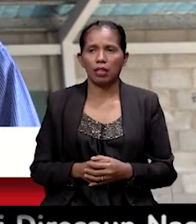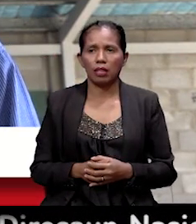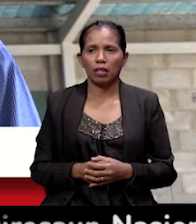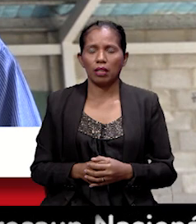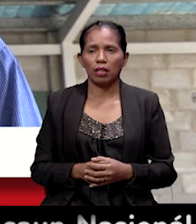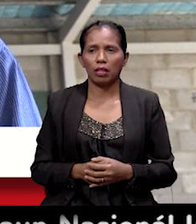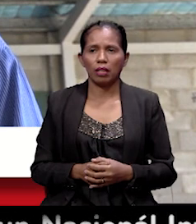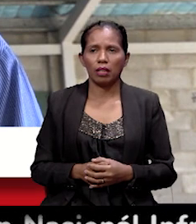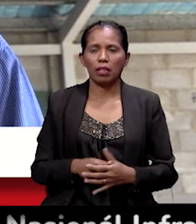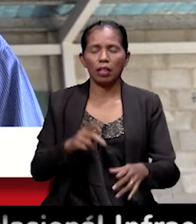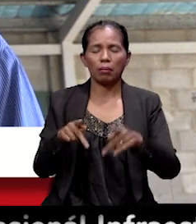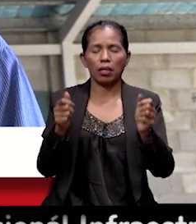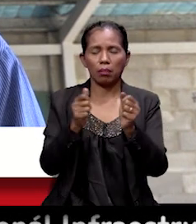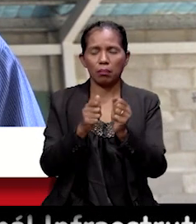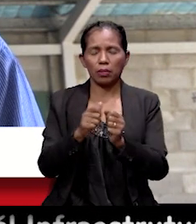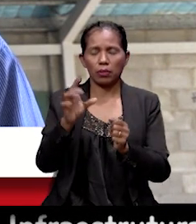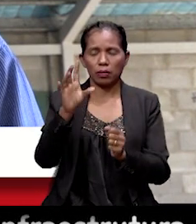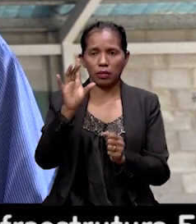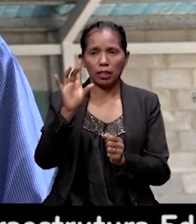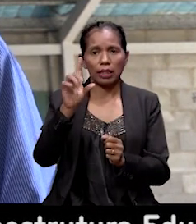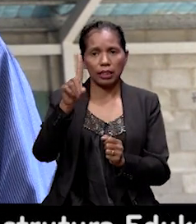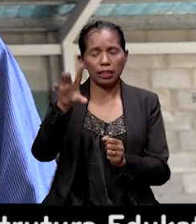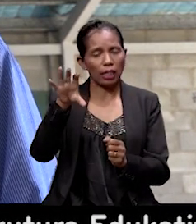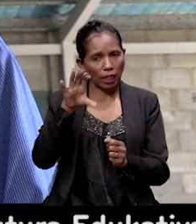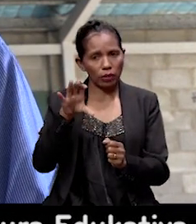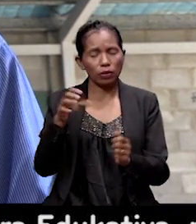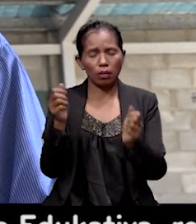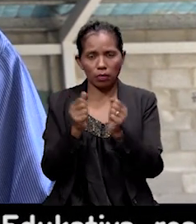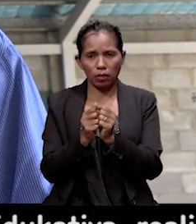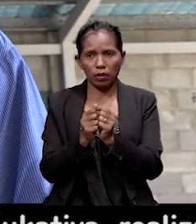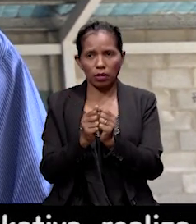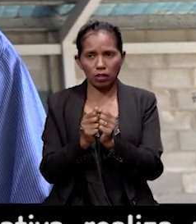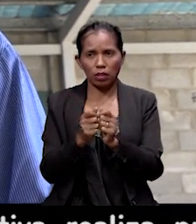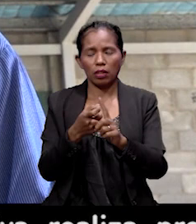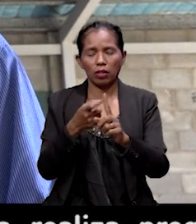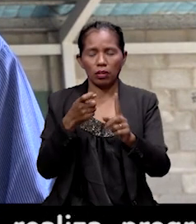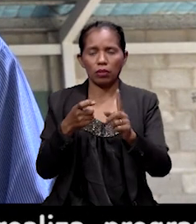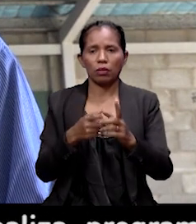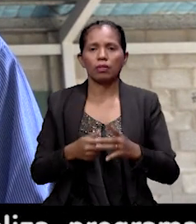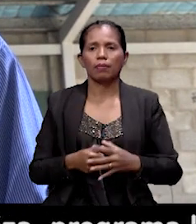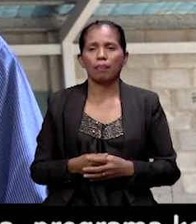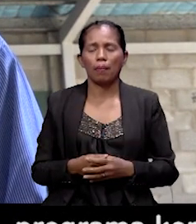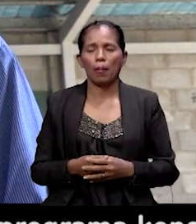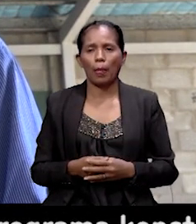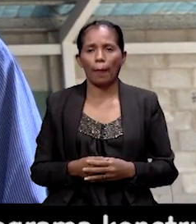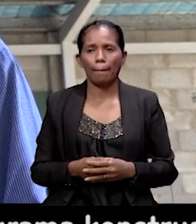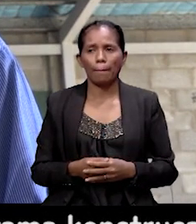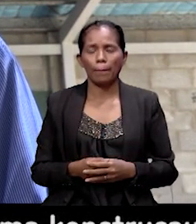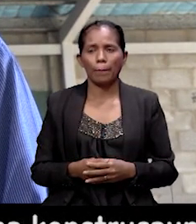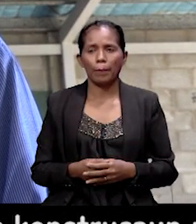20 centital pessoas usi casa civil ou casa militar e